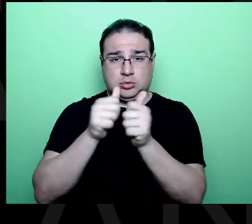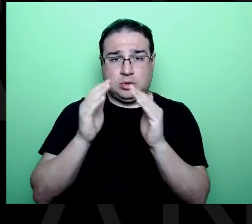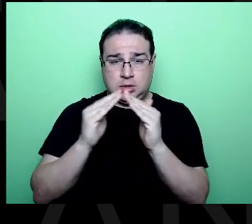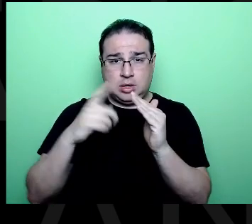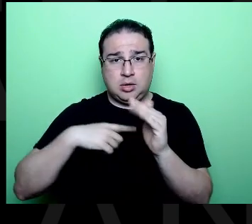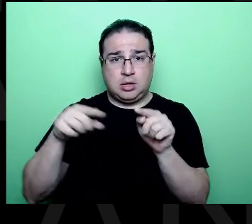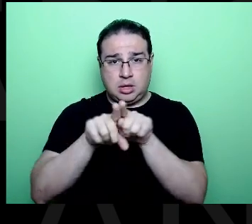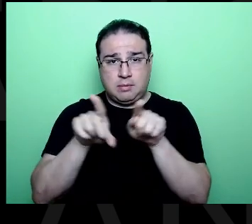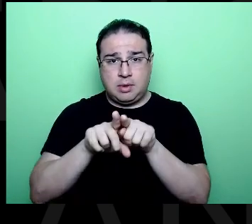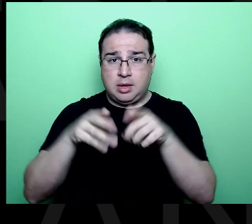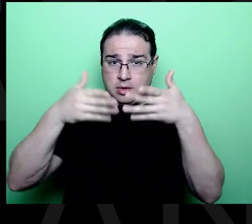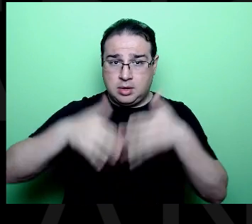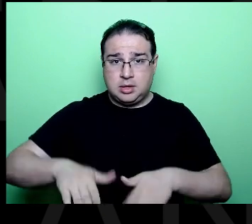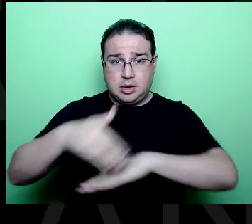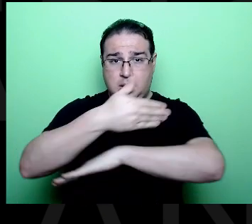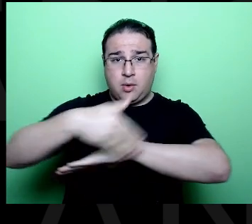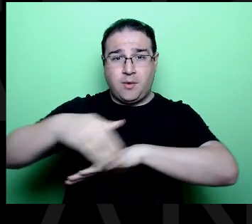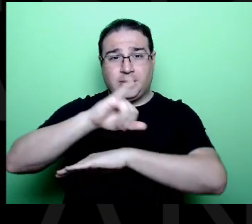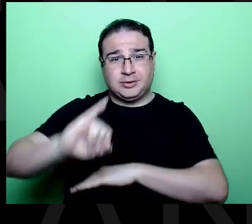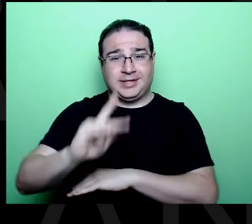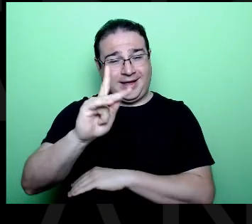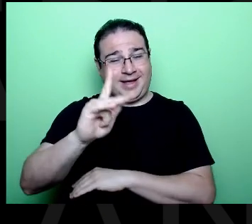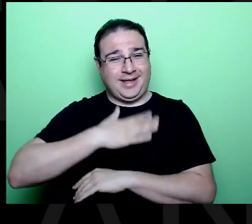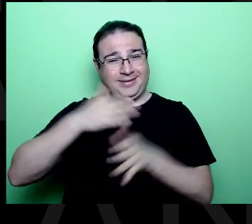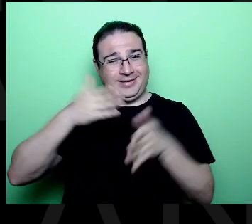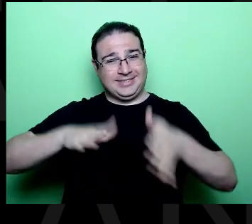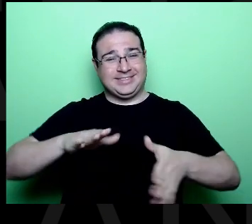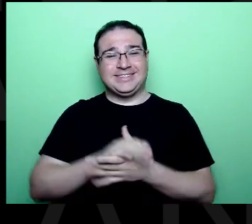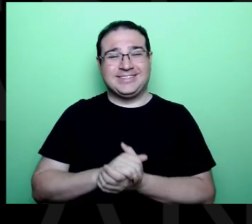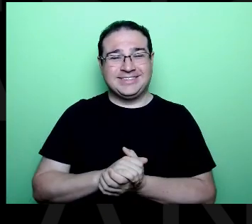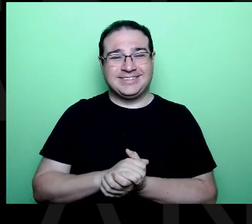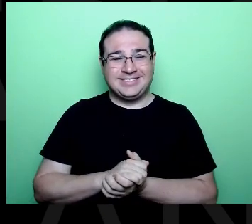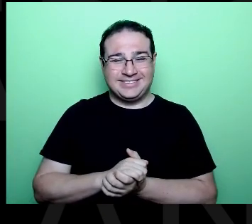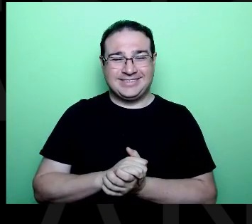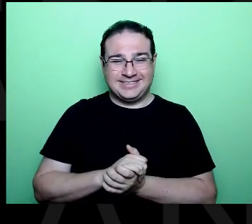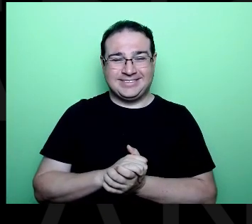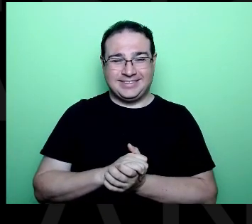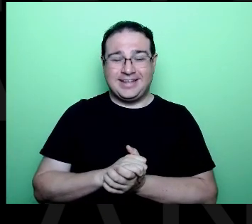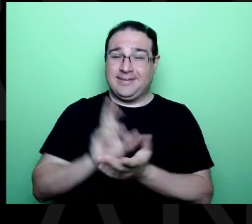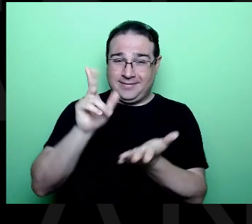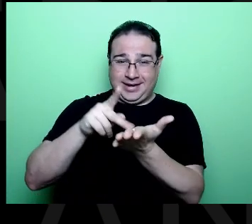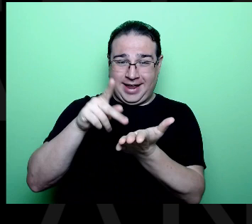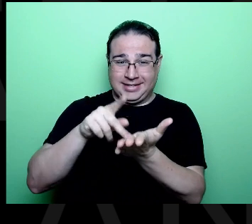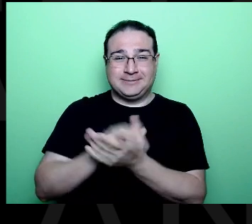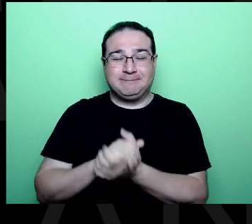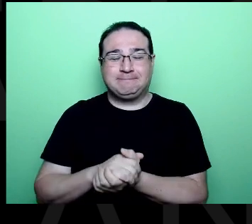meu conterrâneo, eu, inclusive, nasci na rua do JK.